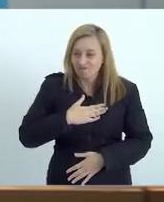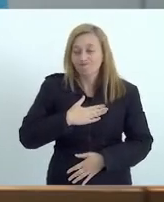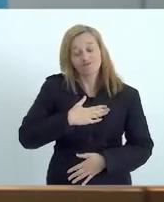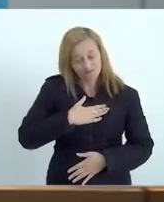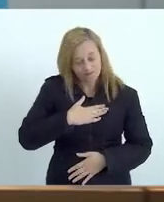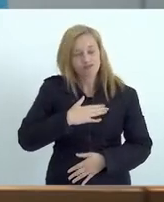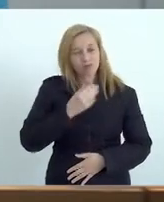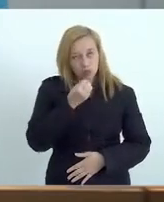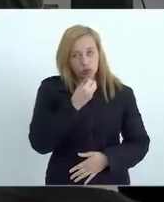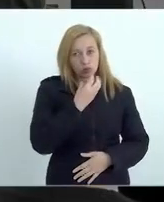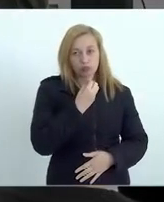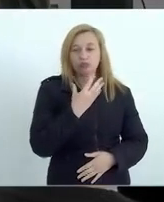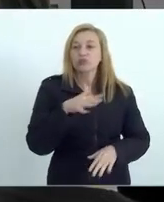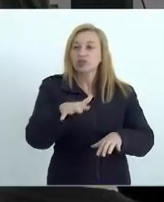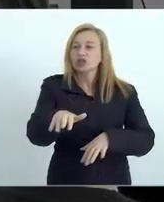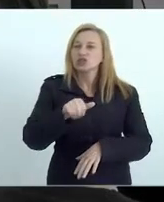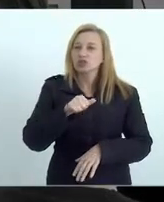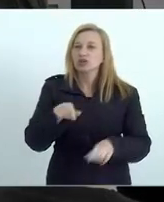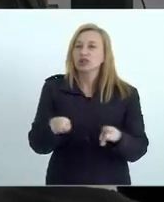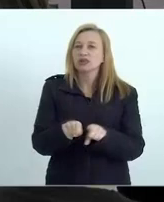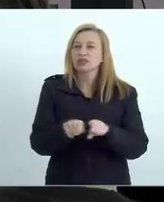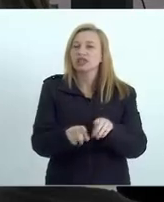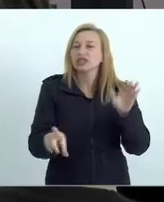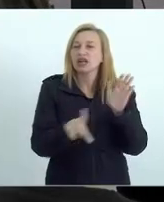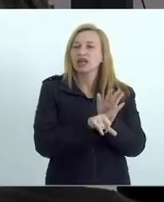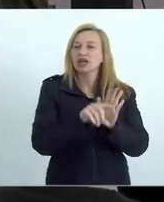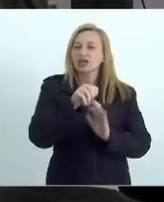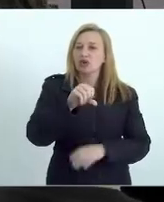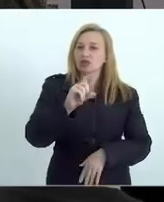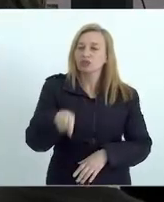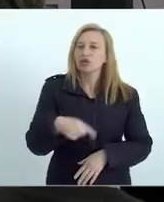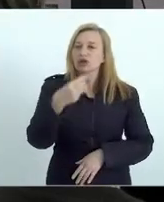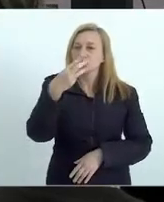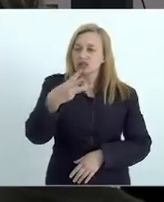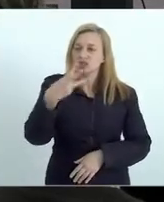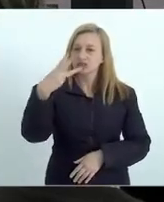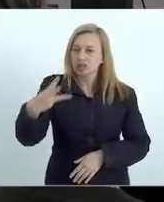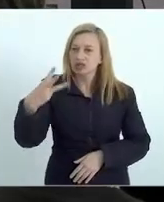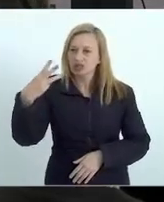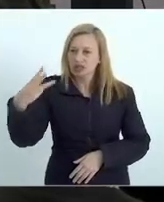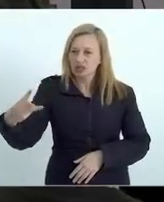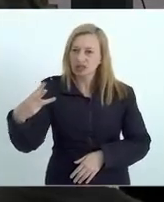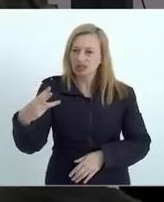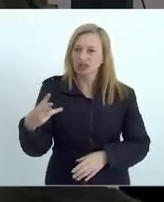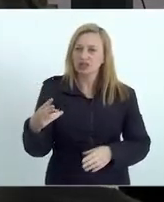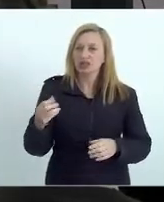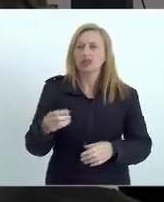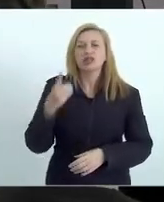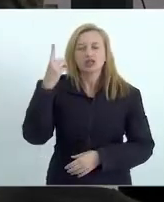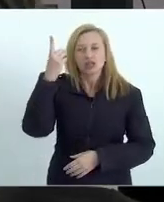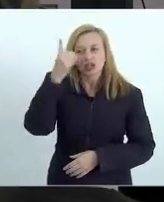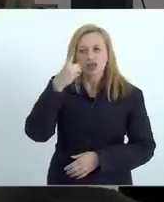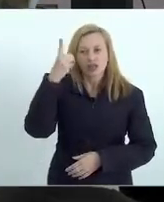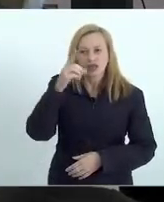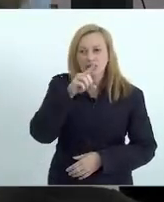muito bom chamar aqui o autor da Lei 9333 Deputado Renato Zaca para compor a mesa conosco então